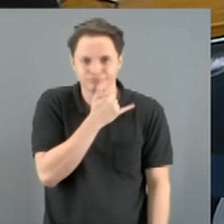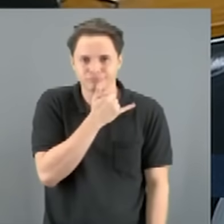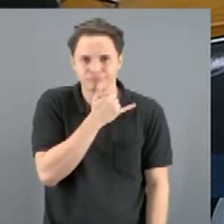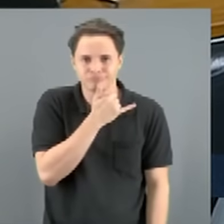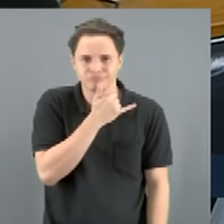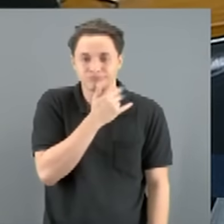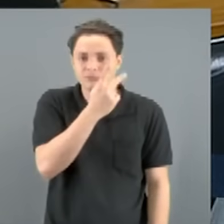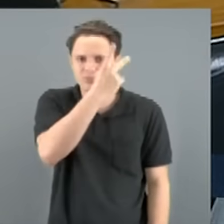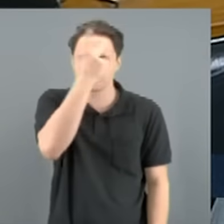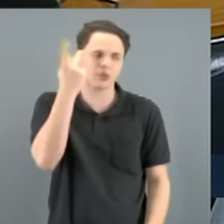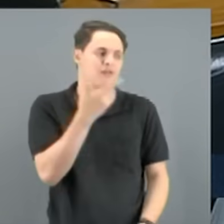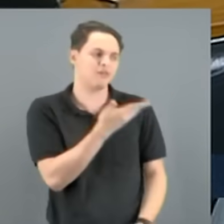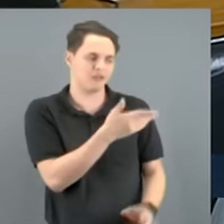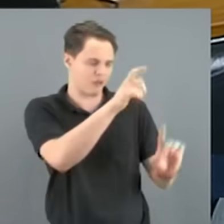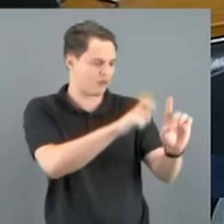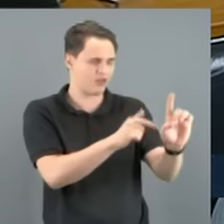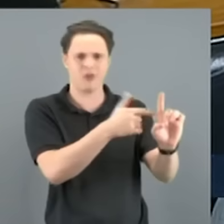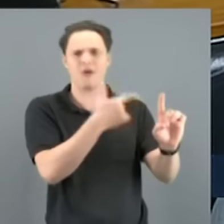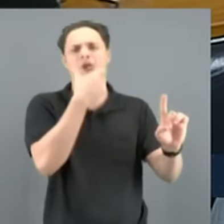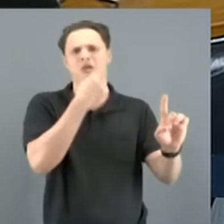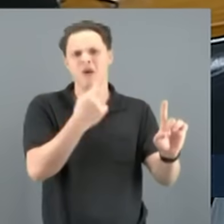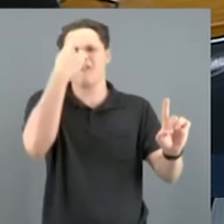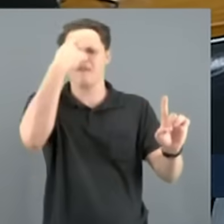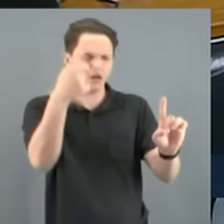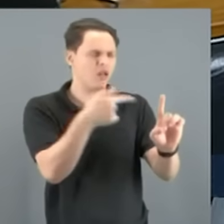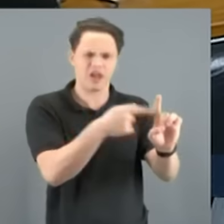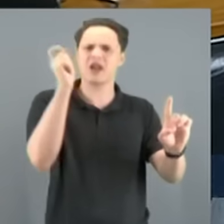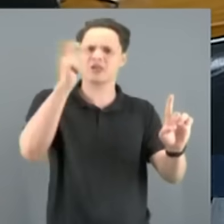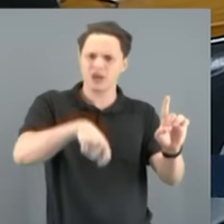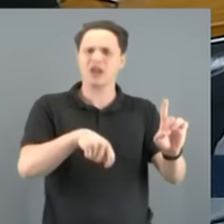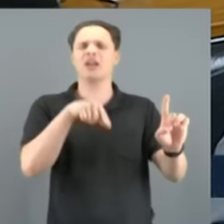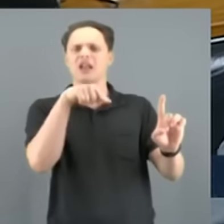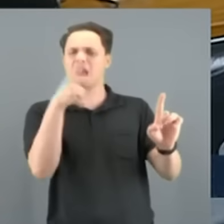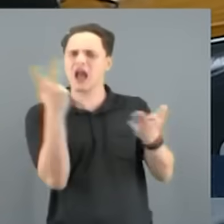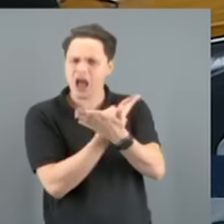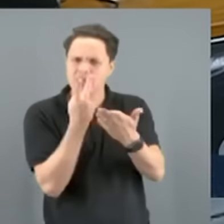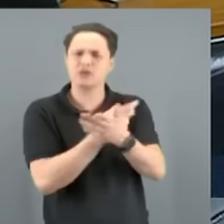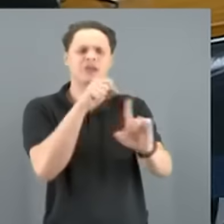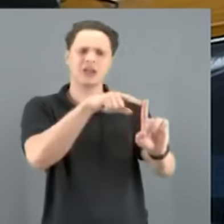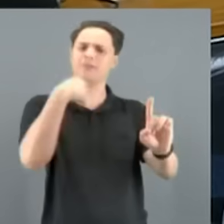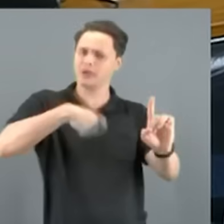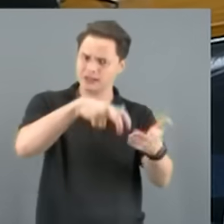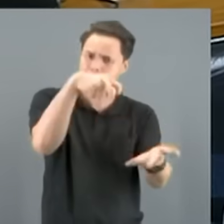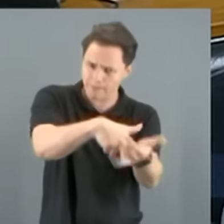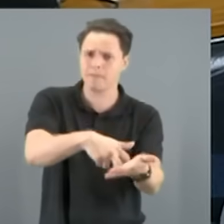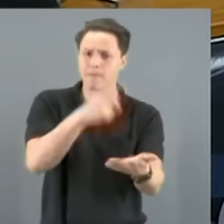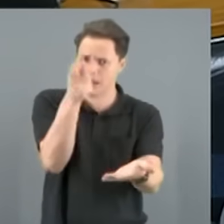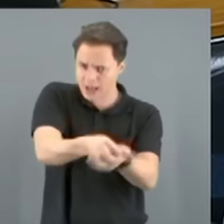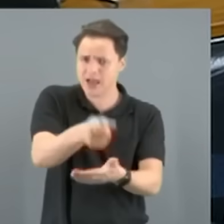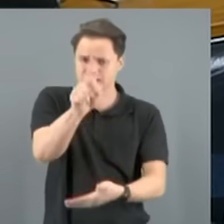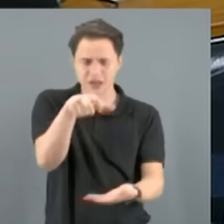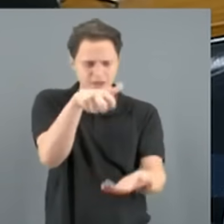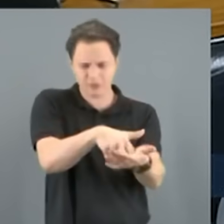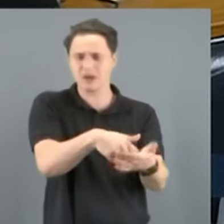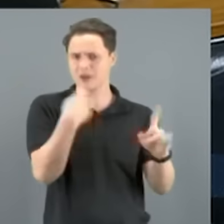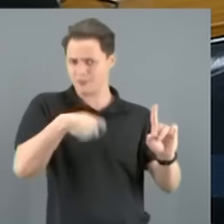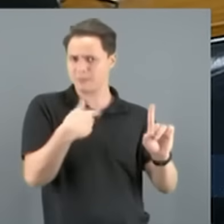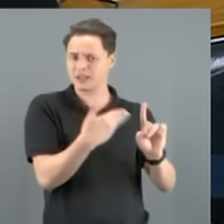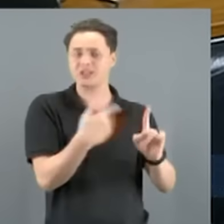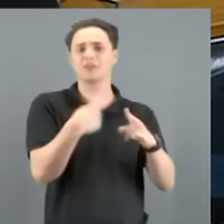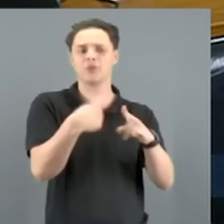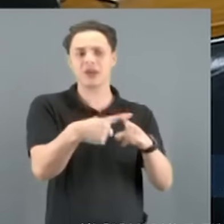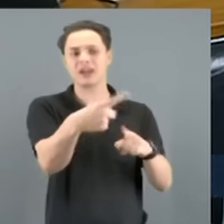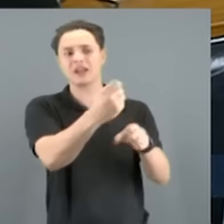um uma pessoa um baderneiro que fez aquilo ali e que sim deveria pagar e deve pagar pela deturização do patrimônio